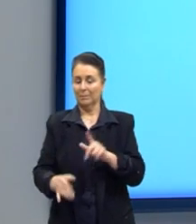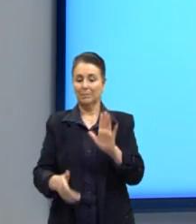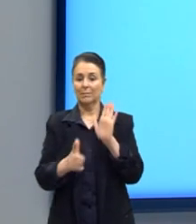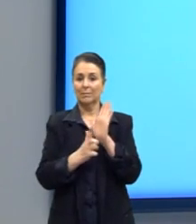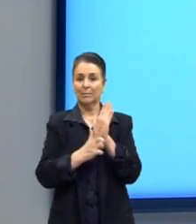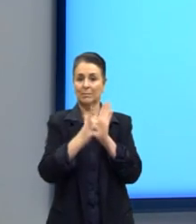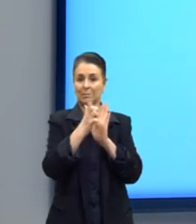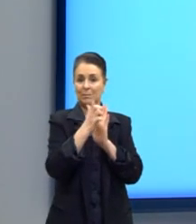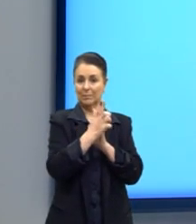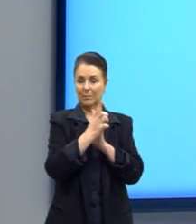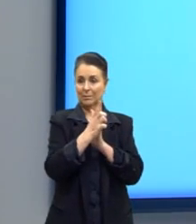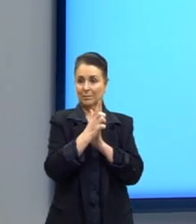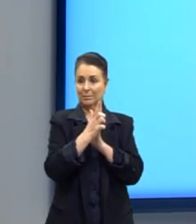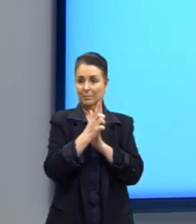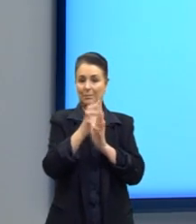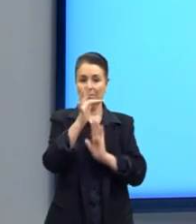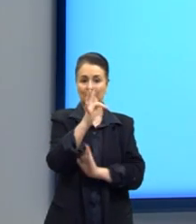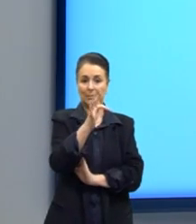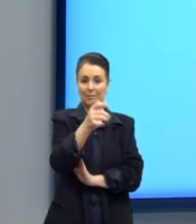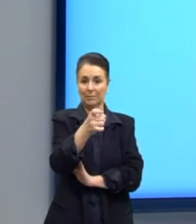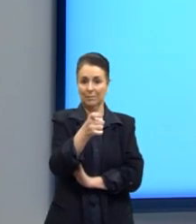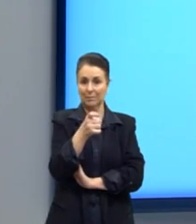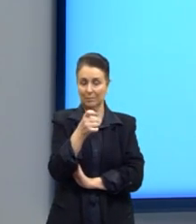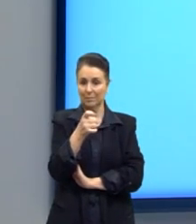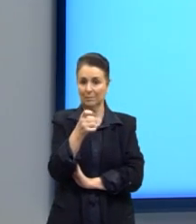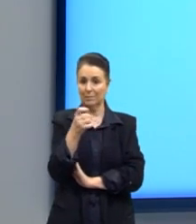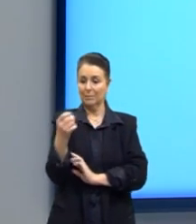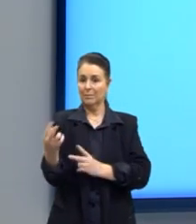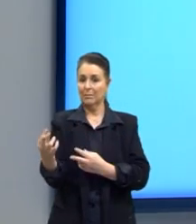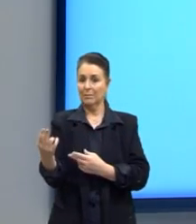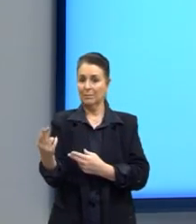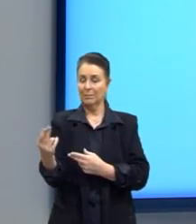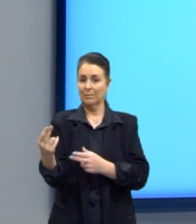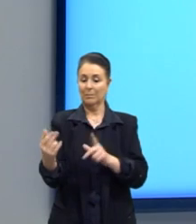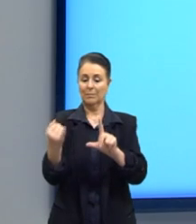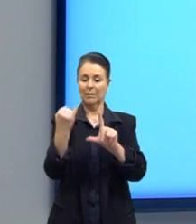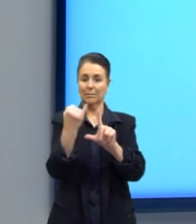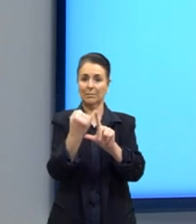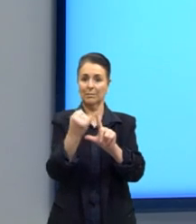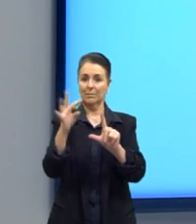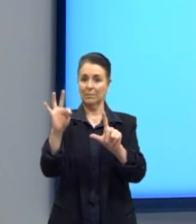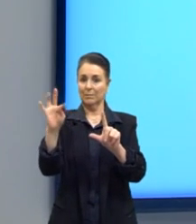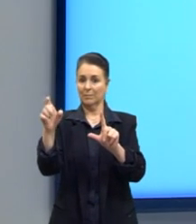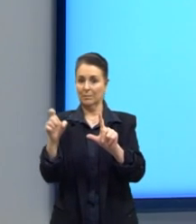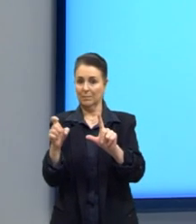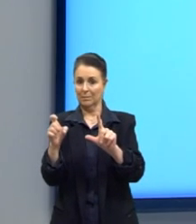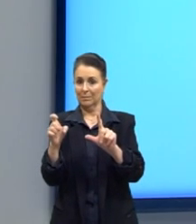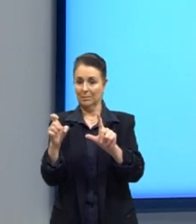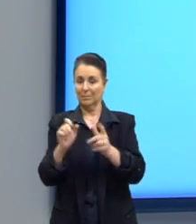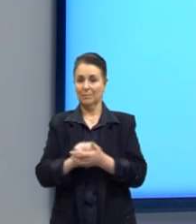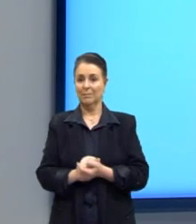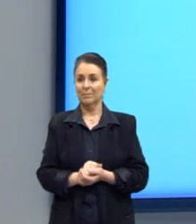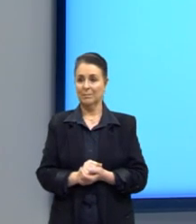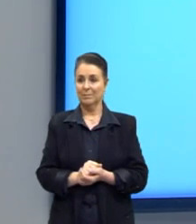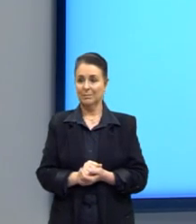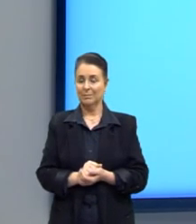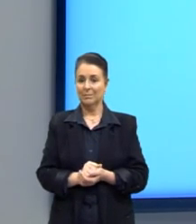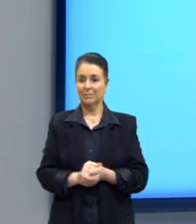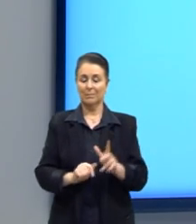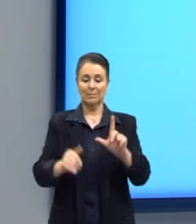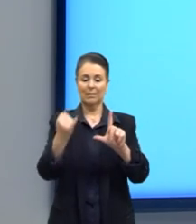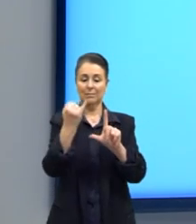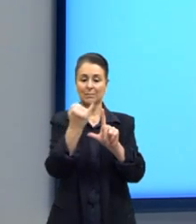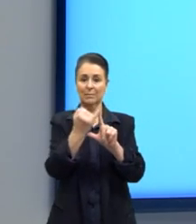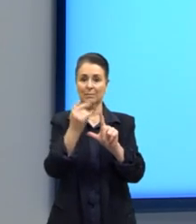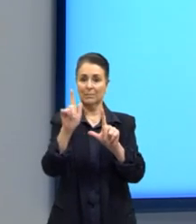formação Então seria f de x igual a tangente de x a